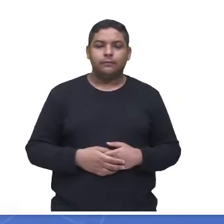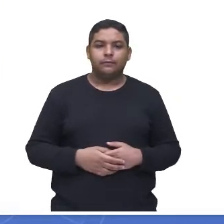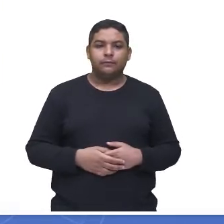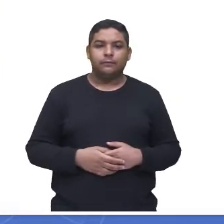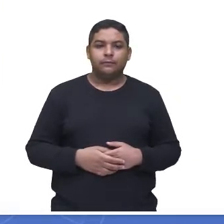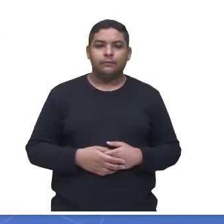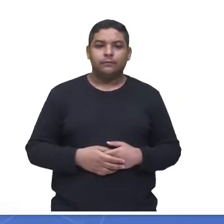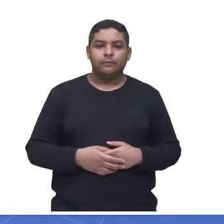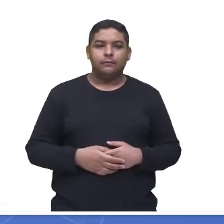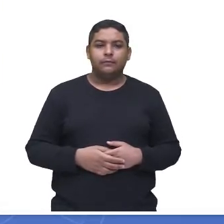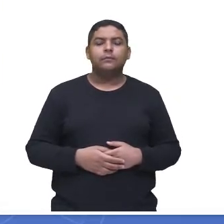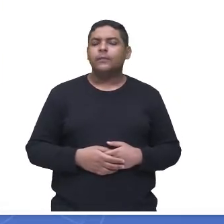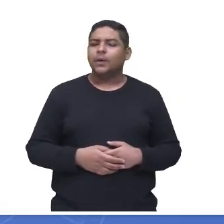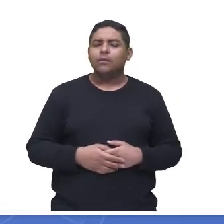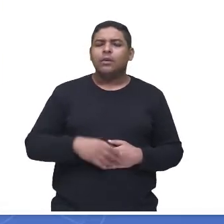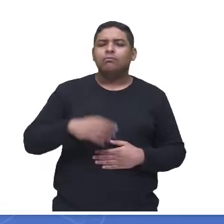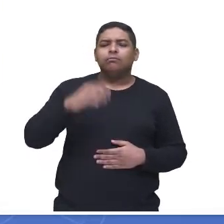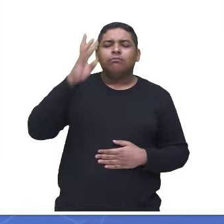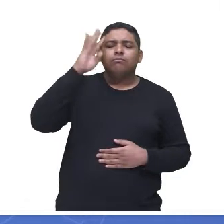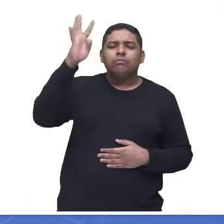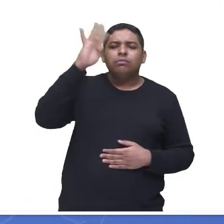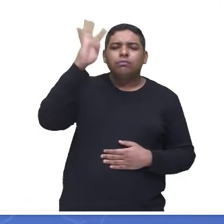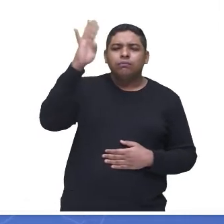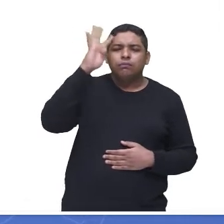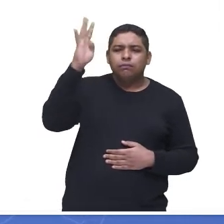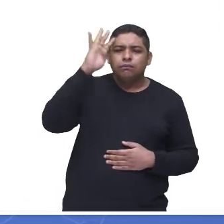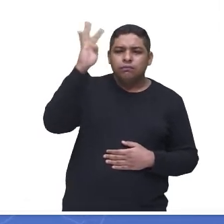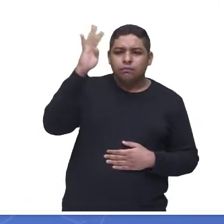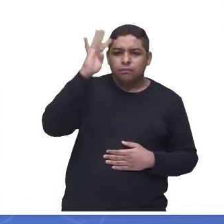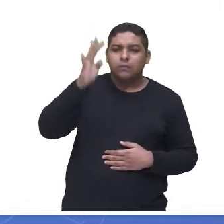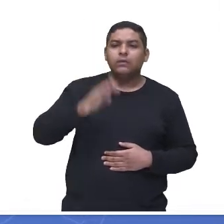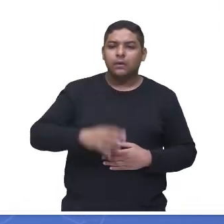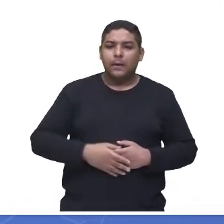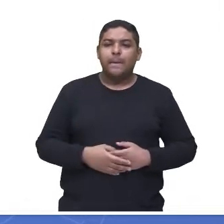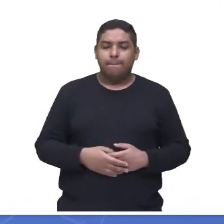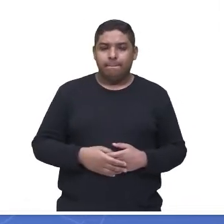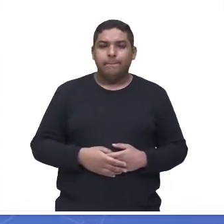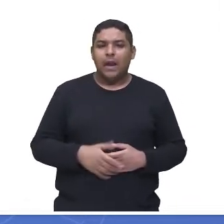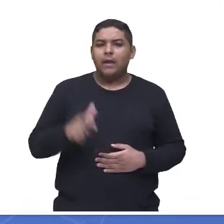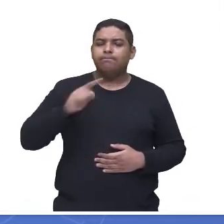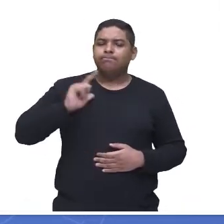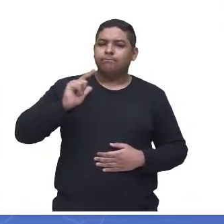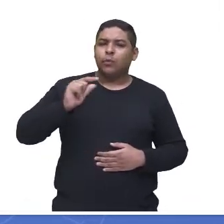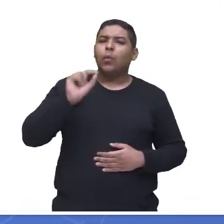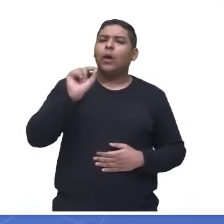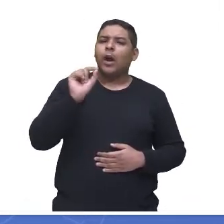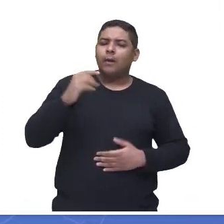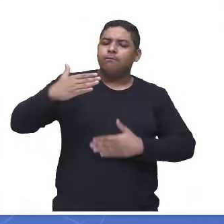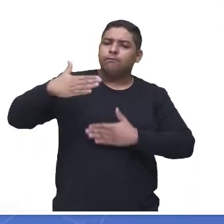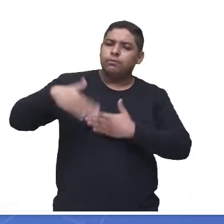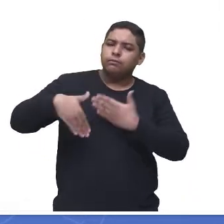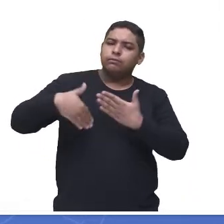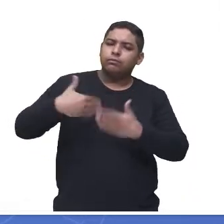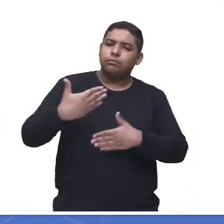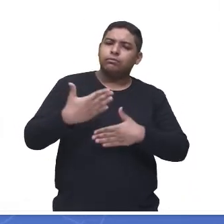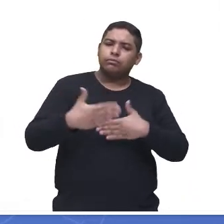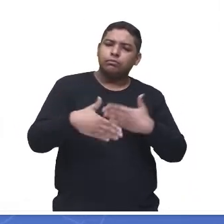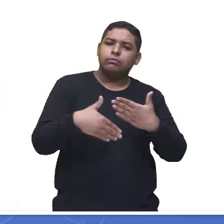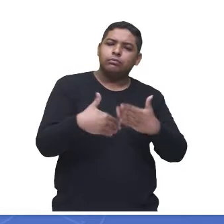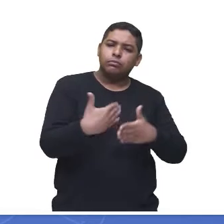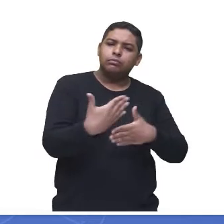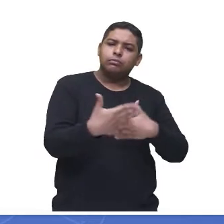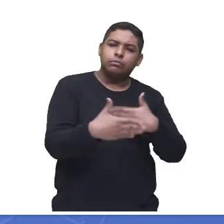está pensando então aqui na ideia de progresso, né? De